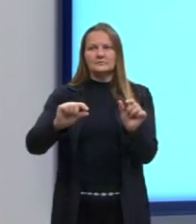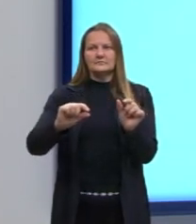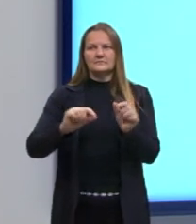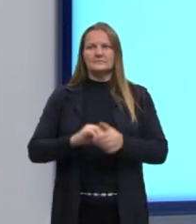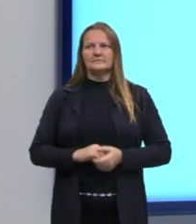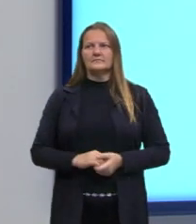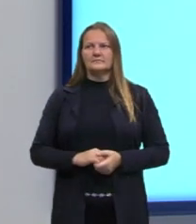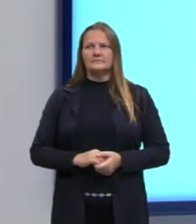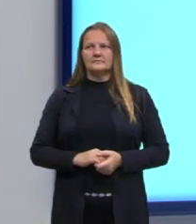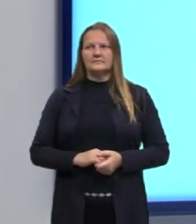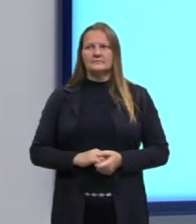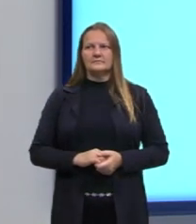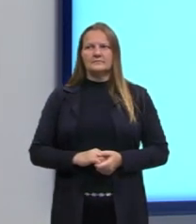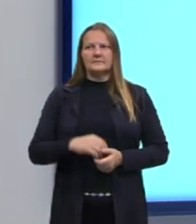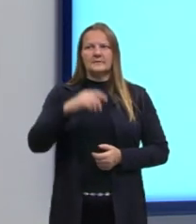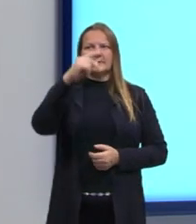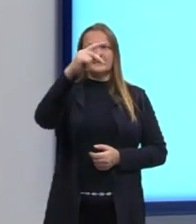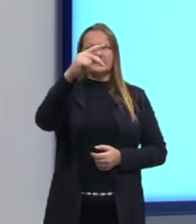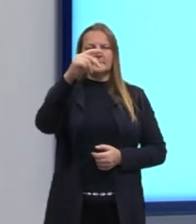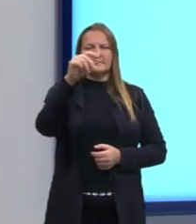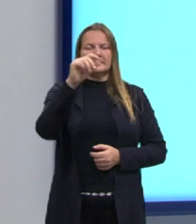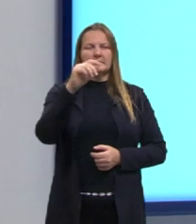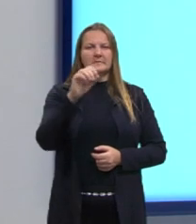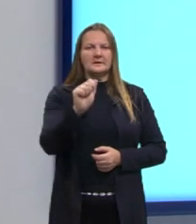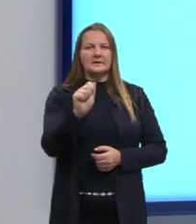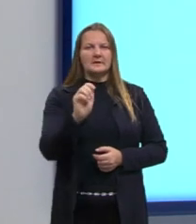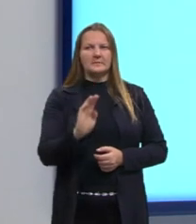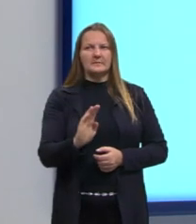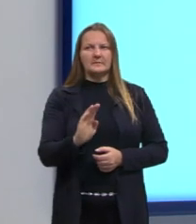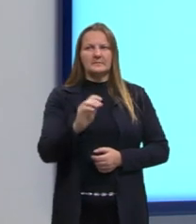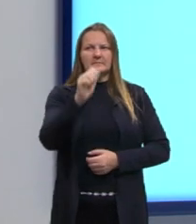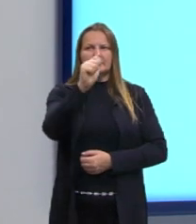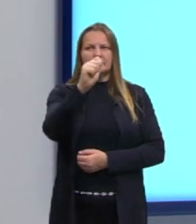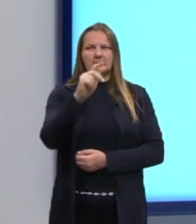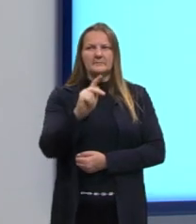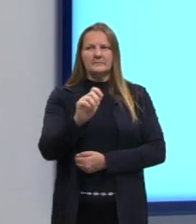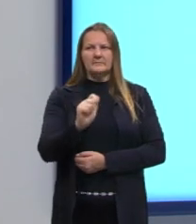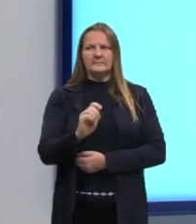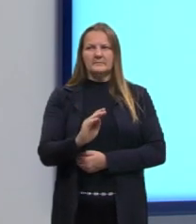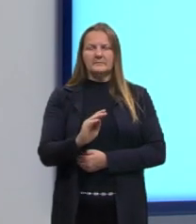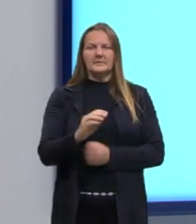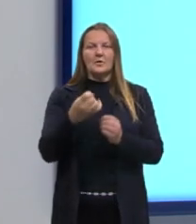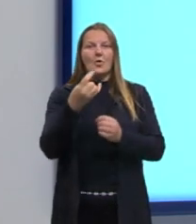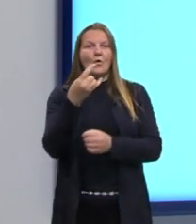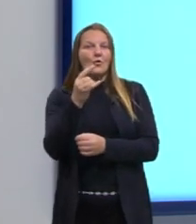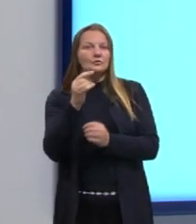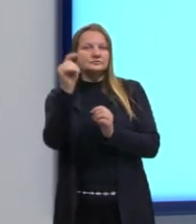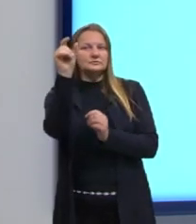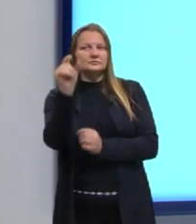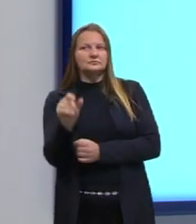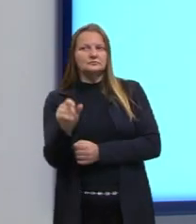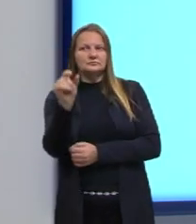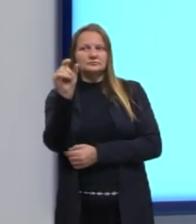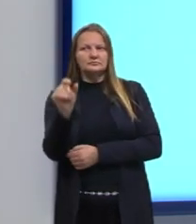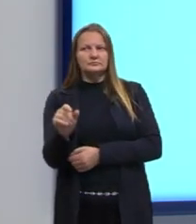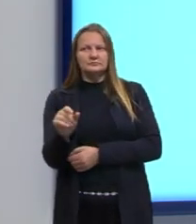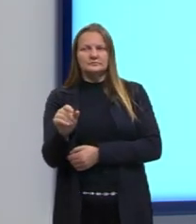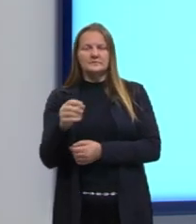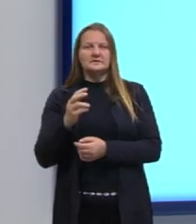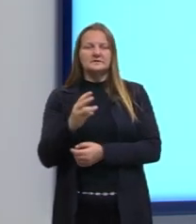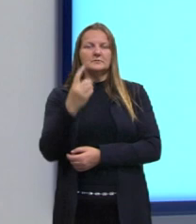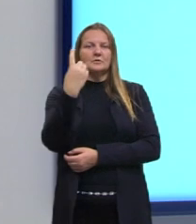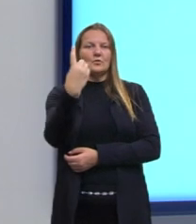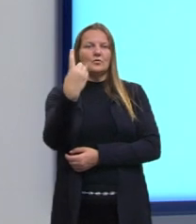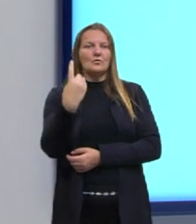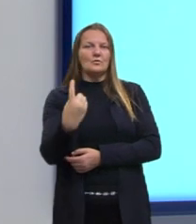então do ponto P e também dos pontos A e B e a última coluna da nossa Matriz é sempre ele composta